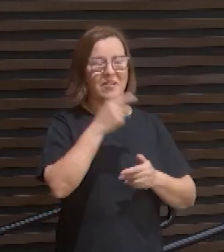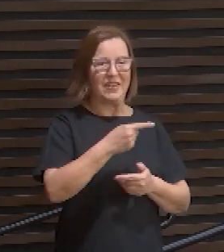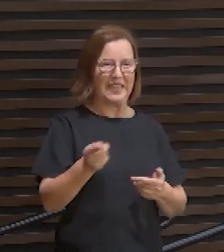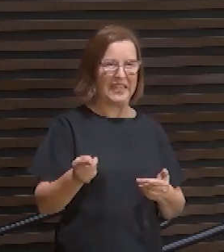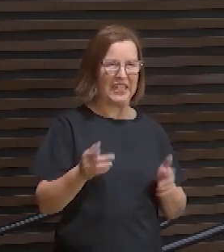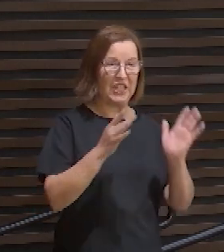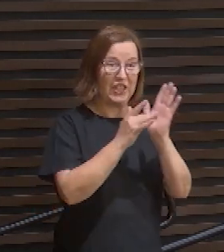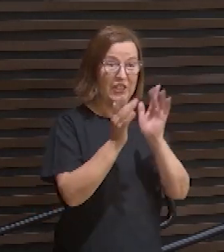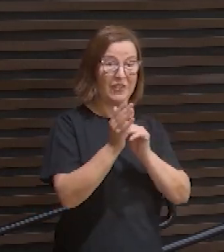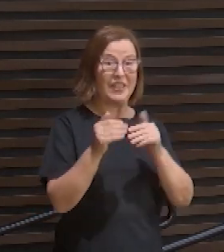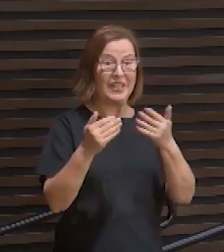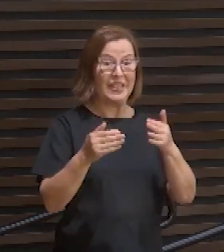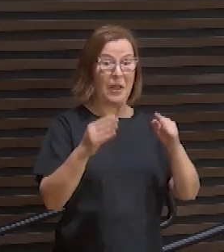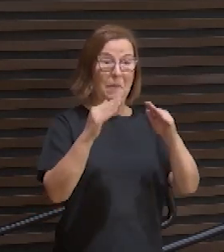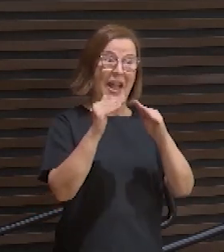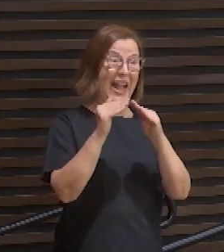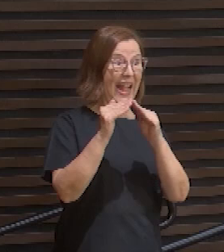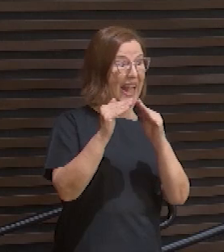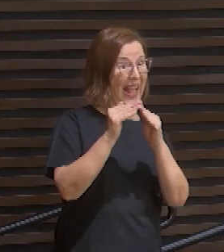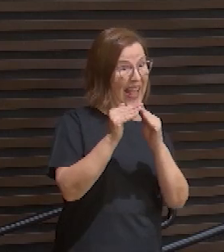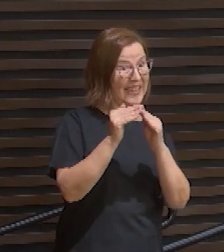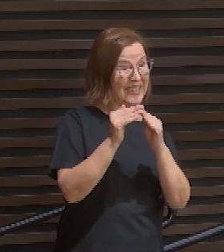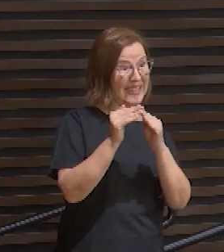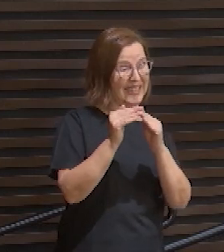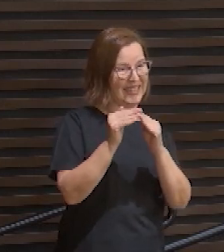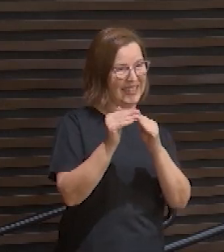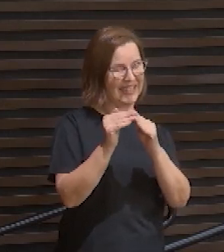Jesus vai te dar uma casa, Tiago.